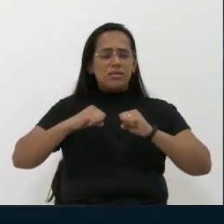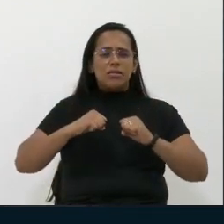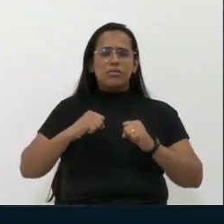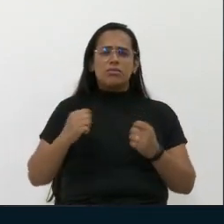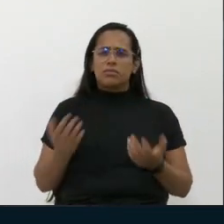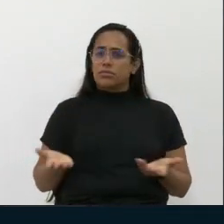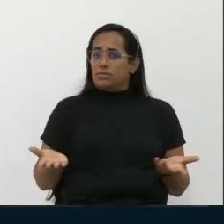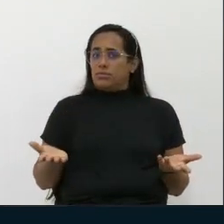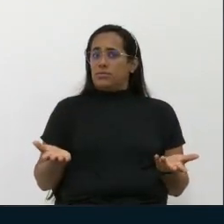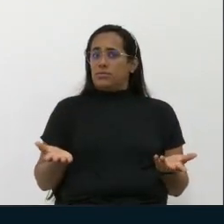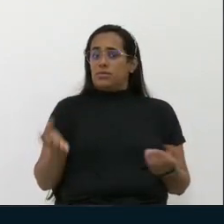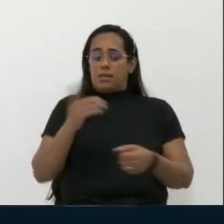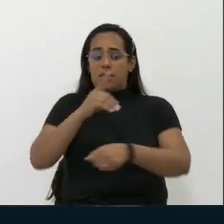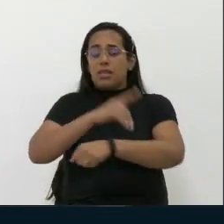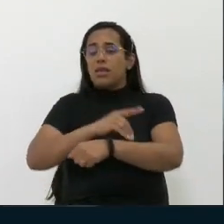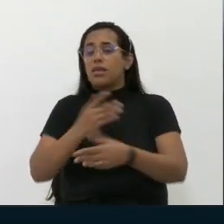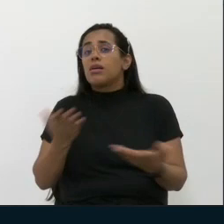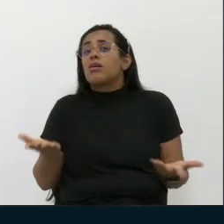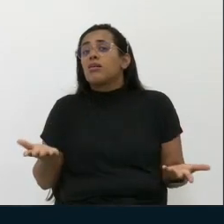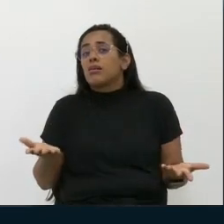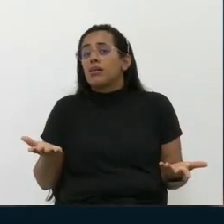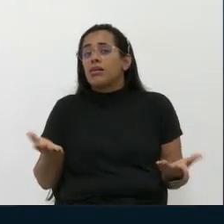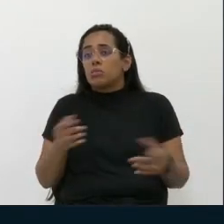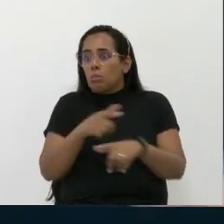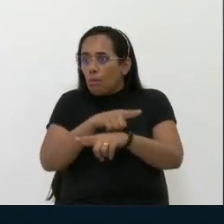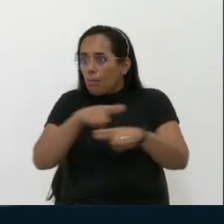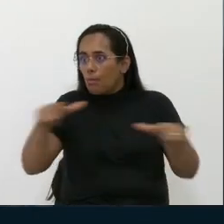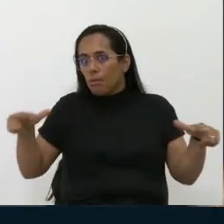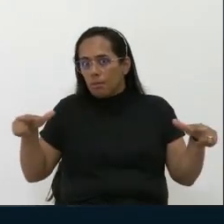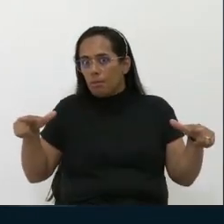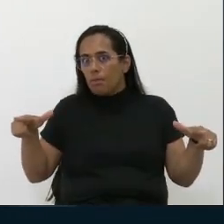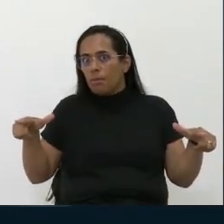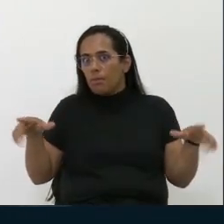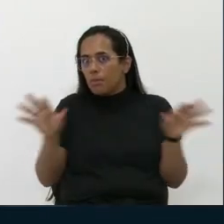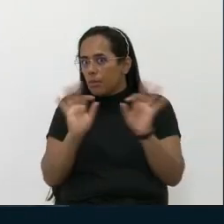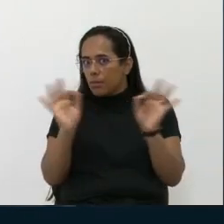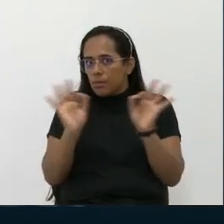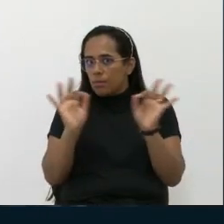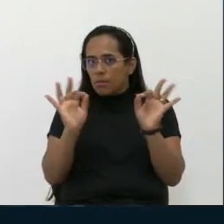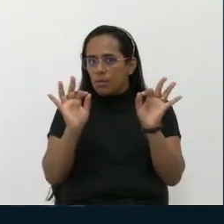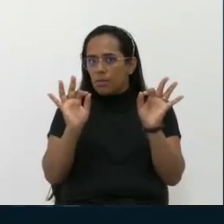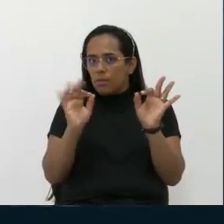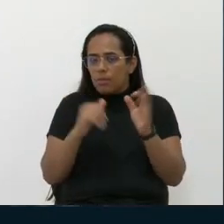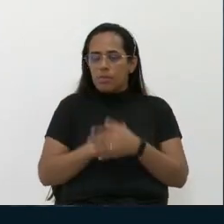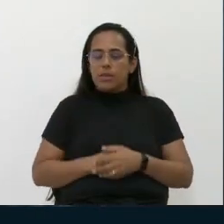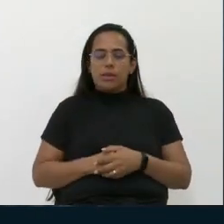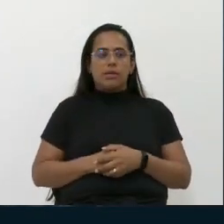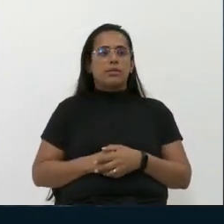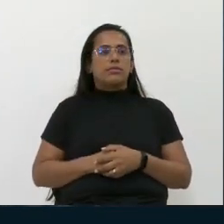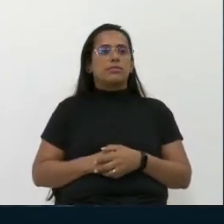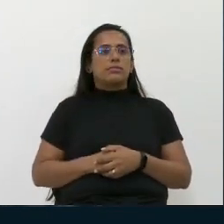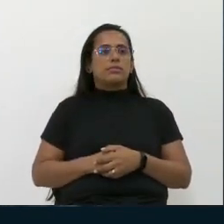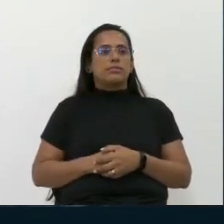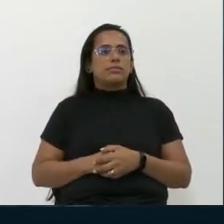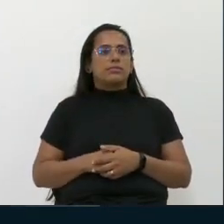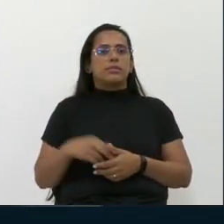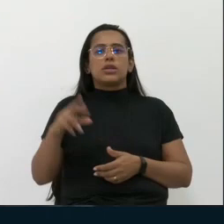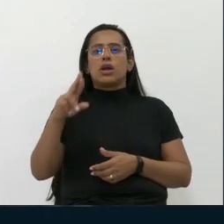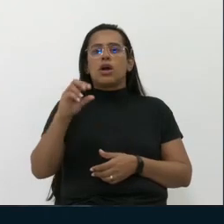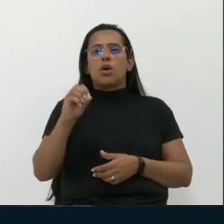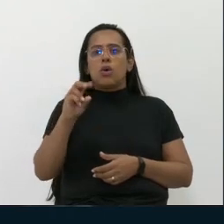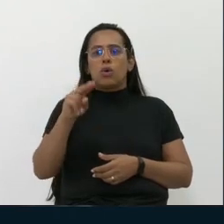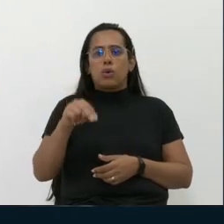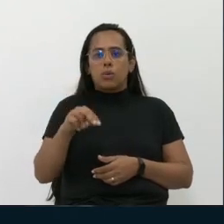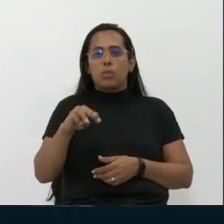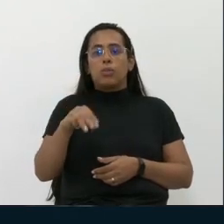dengue? É, gritando com você, Danilo. Entendeu? Ah, o Rômulo. Cadê, Rômulo? Vamos lutar pela dengue aí,